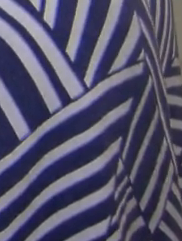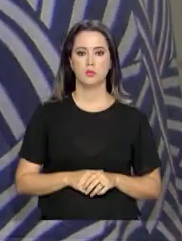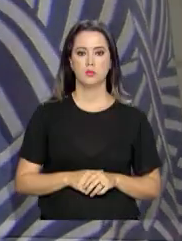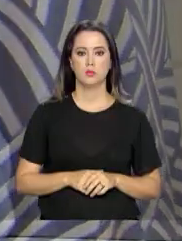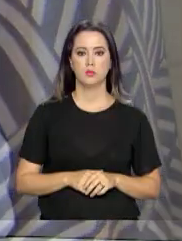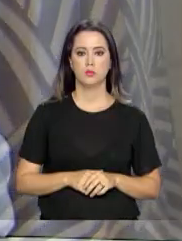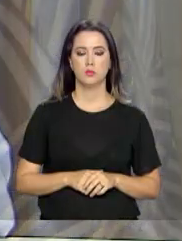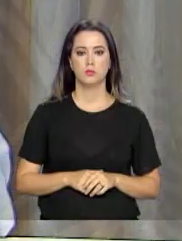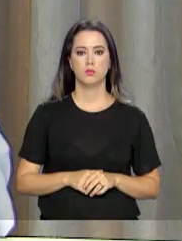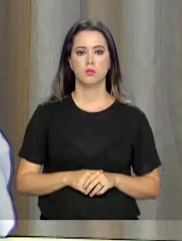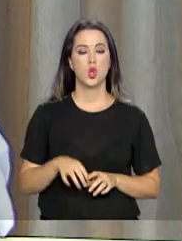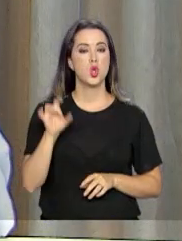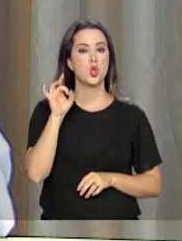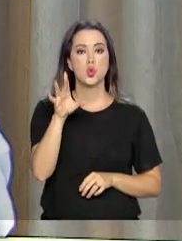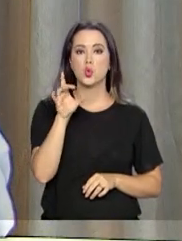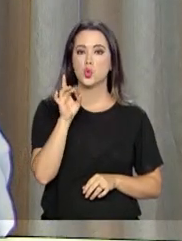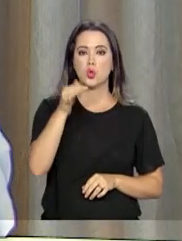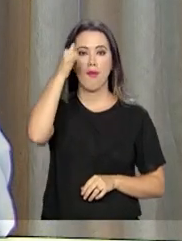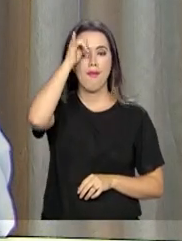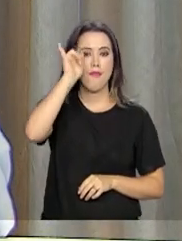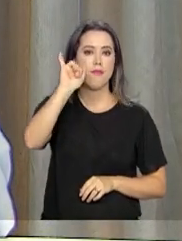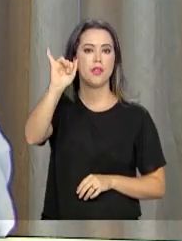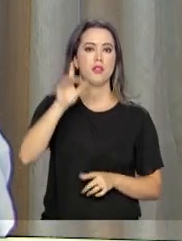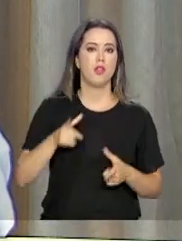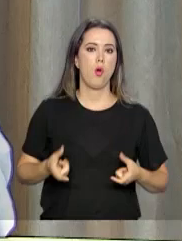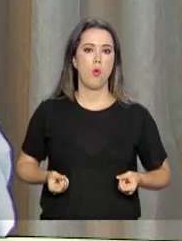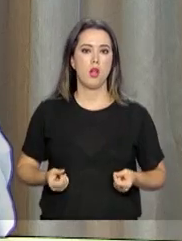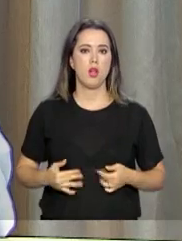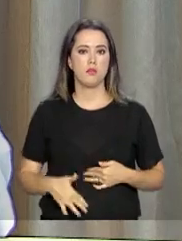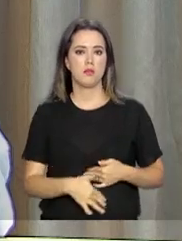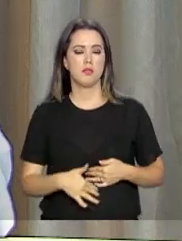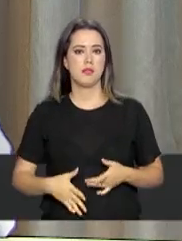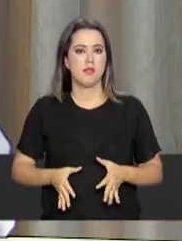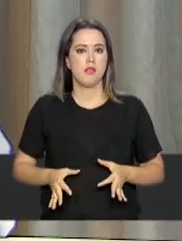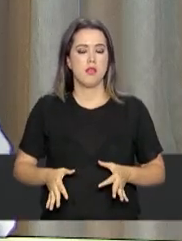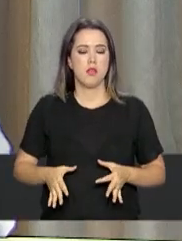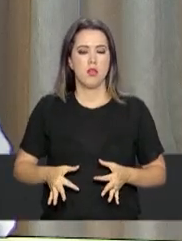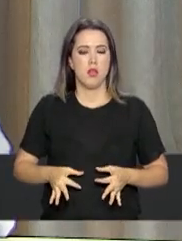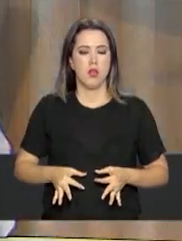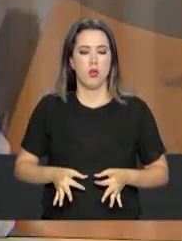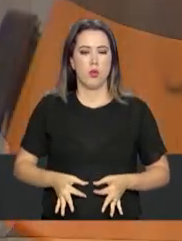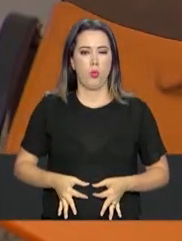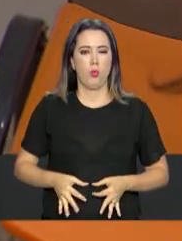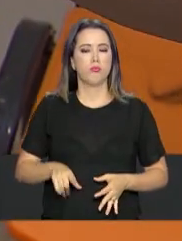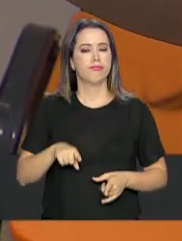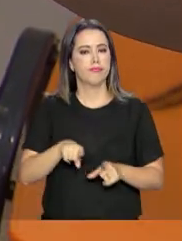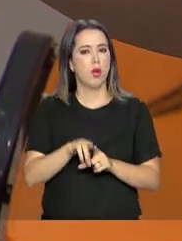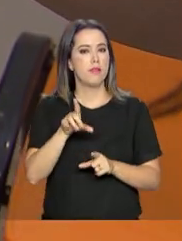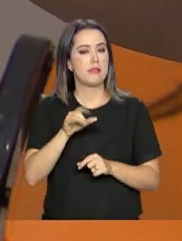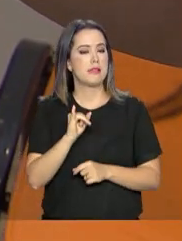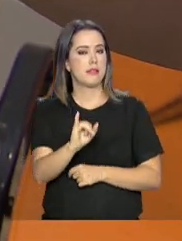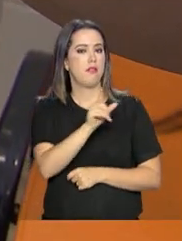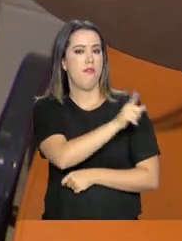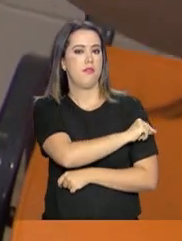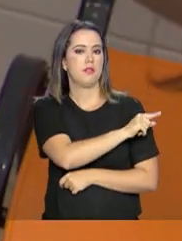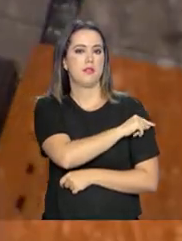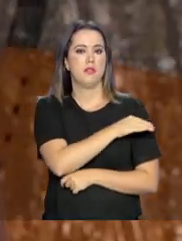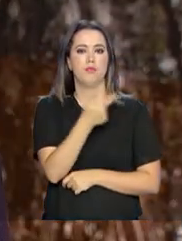única forma que a gente tem hoje de erradicar o câncer de colo do útero é com a vacina. Não existe outra